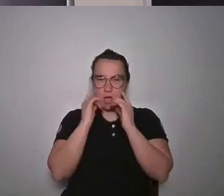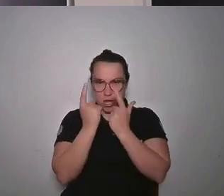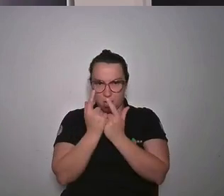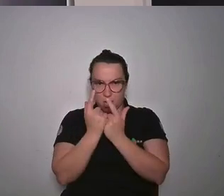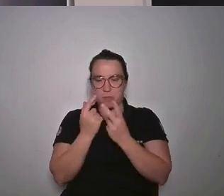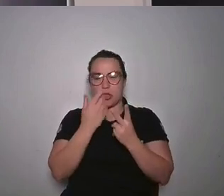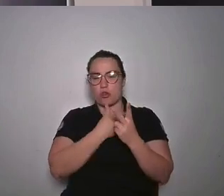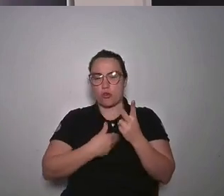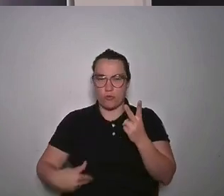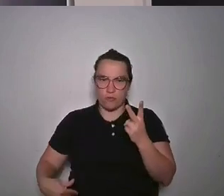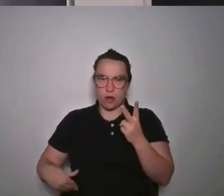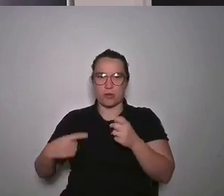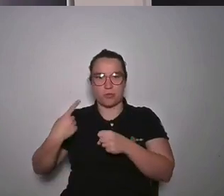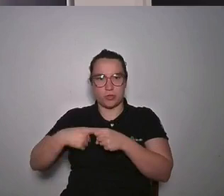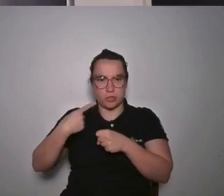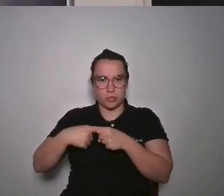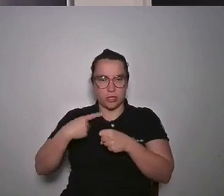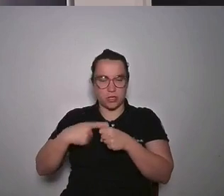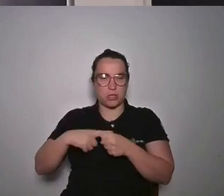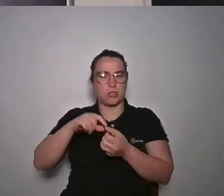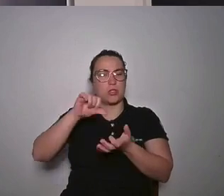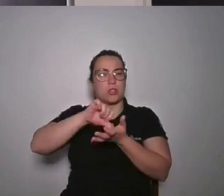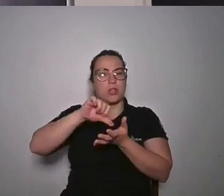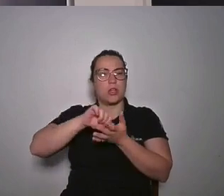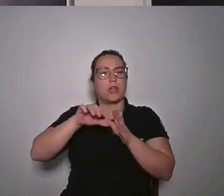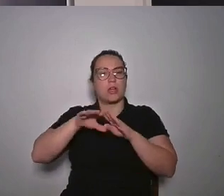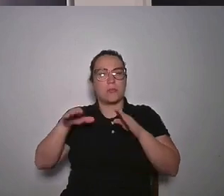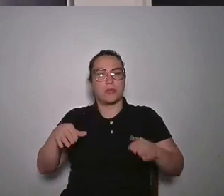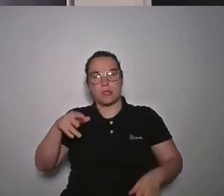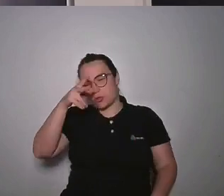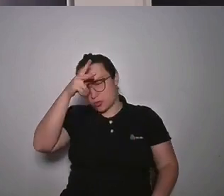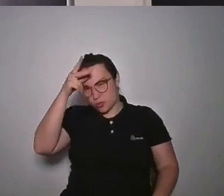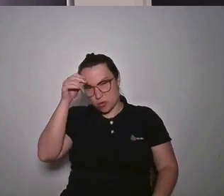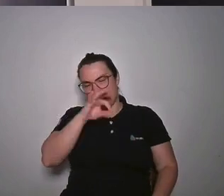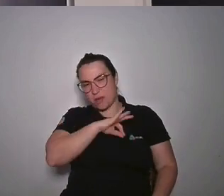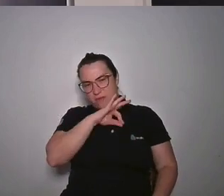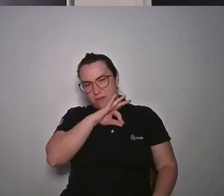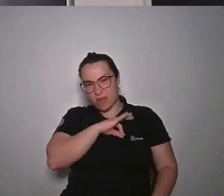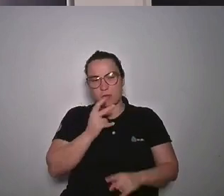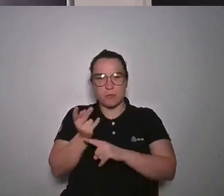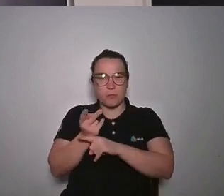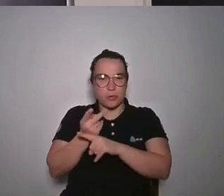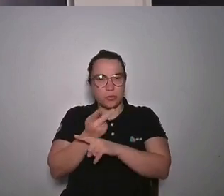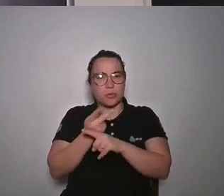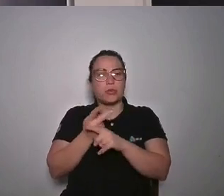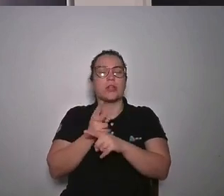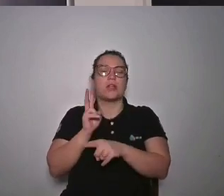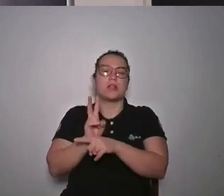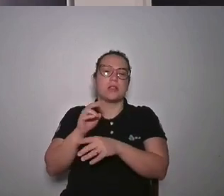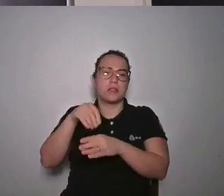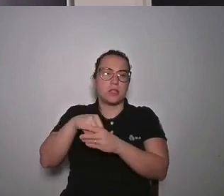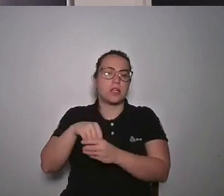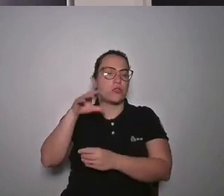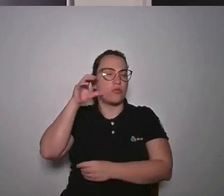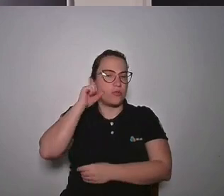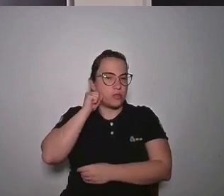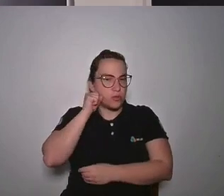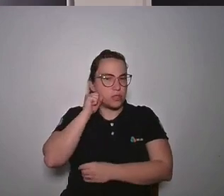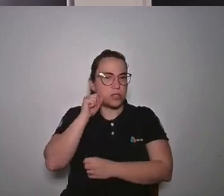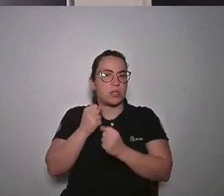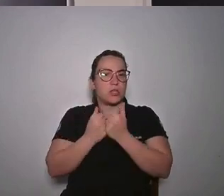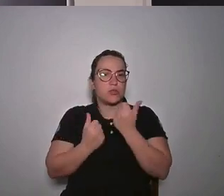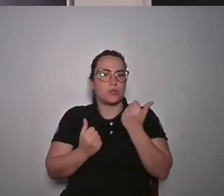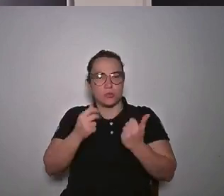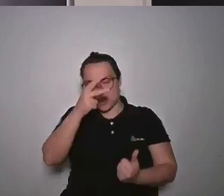Governo Municipal, através das unidades, Gabinete do Prefeito, Procuradoria, Controle Interno, Ouvidoria, Subprefeitura de Oliveira